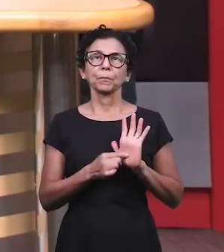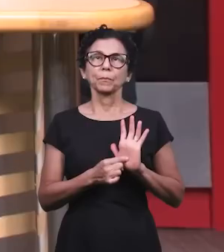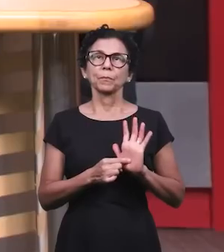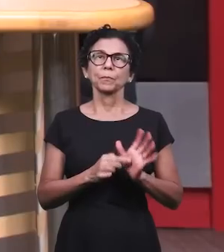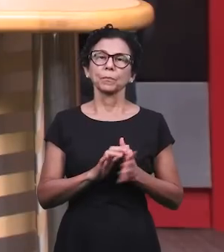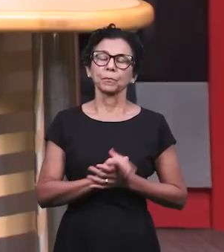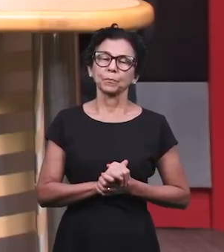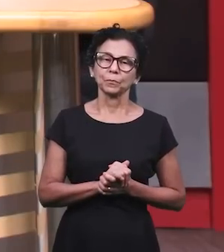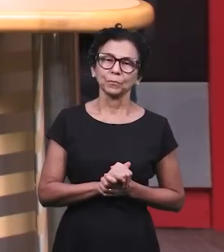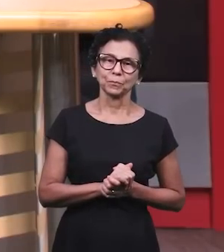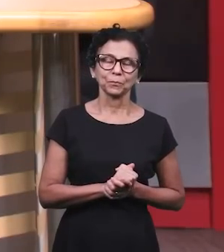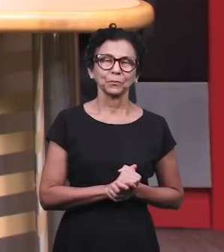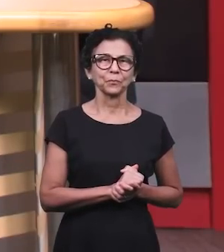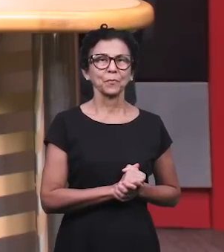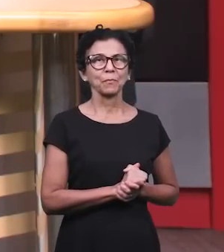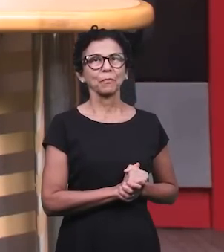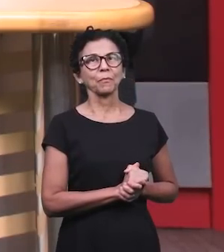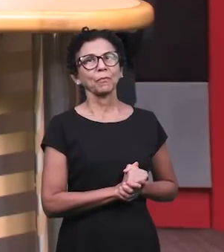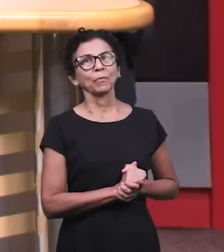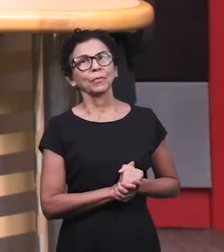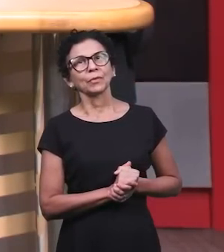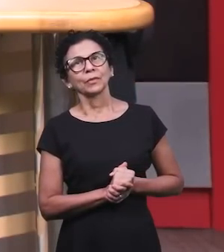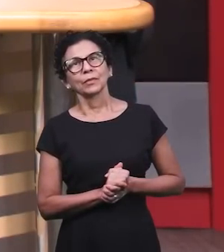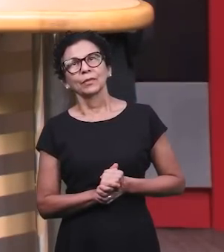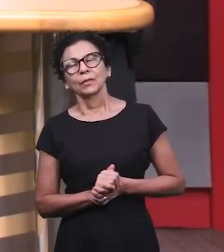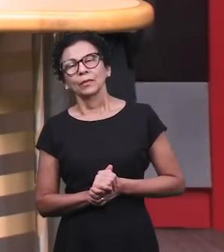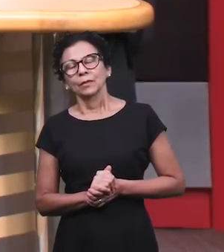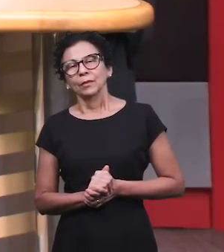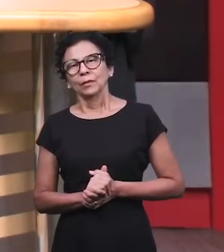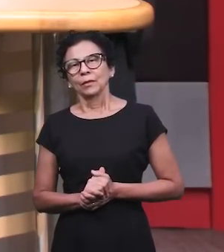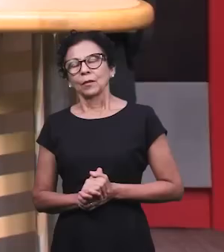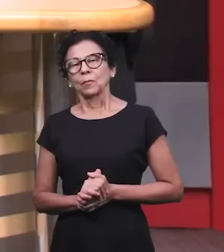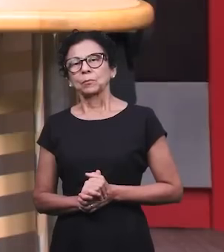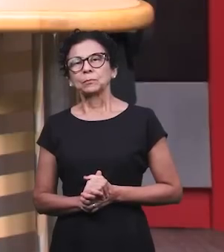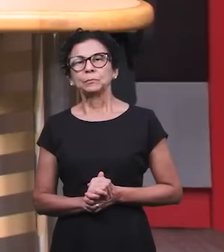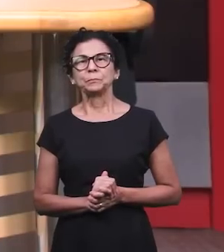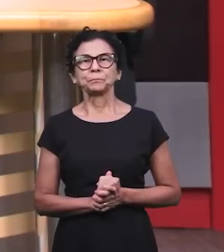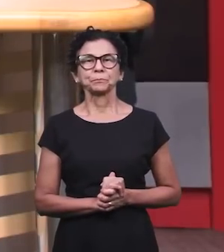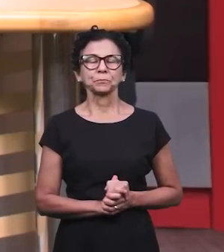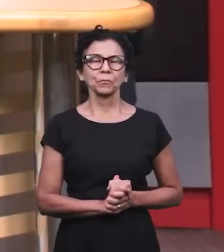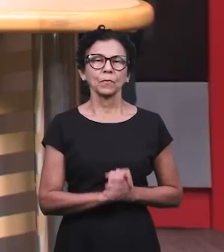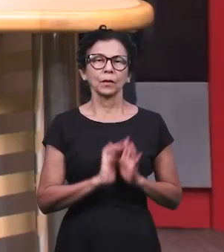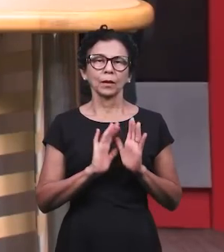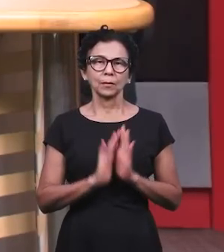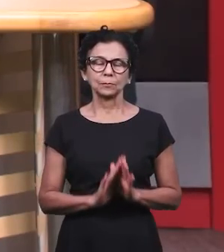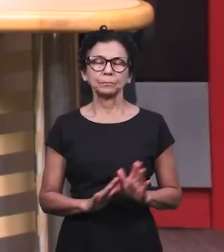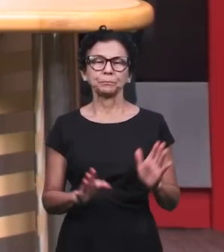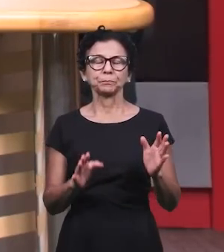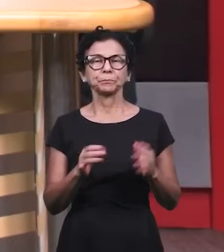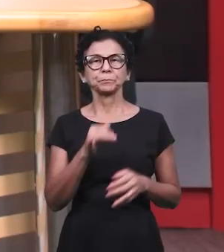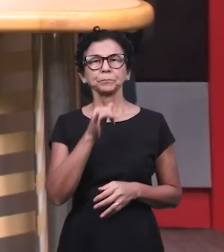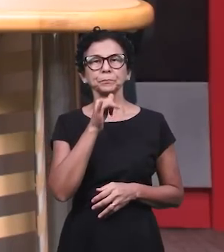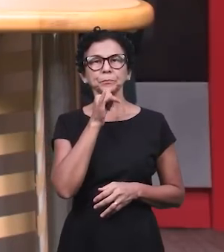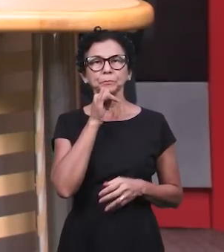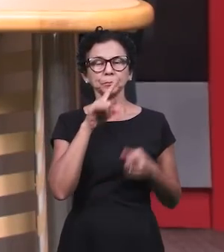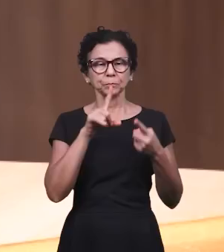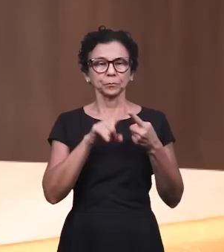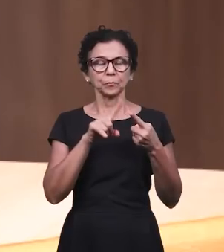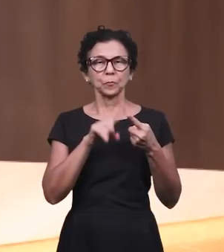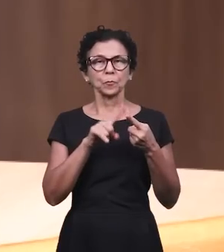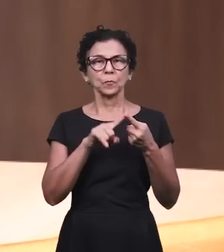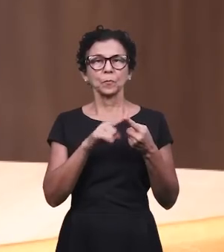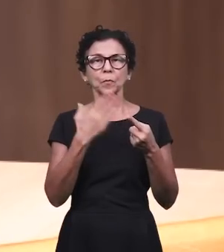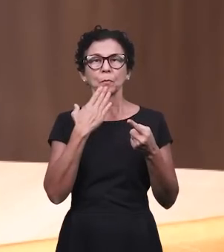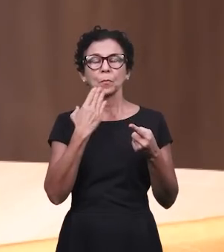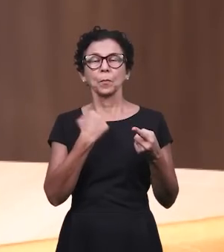parte do Senhor e qual é a parte dos pais. Lógico que a parte do Senhor é a mais difícil, que é o milagre. Né?